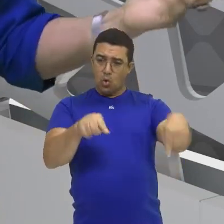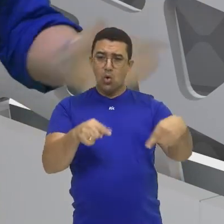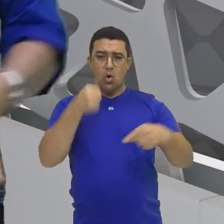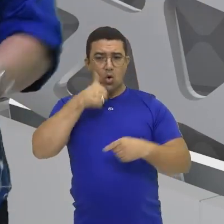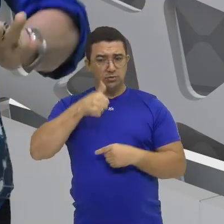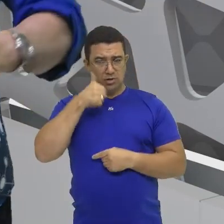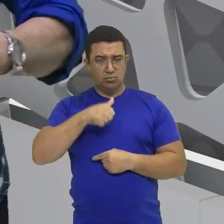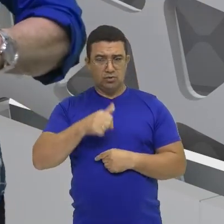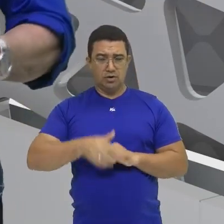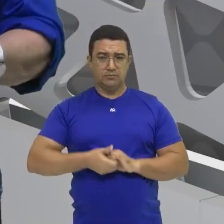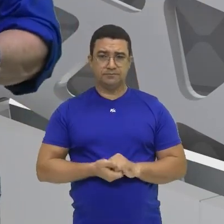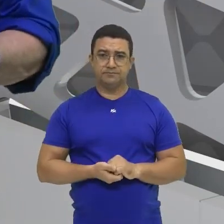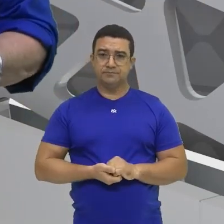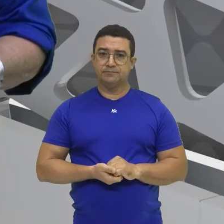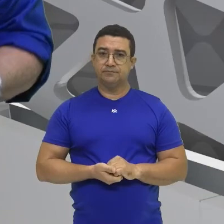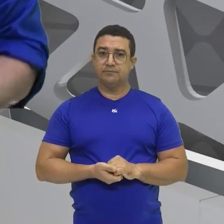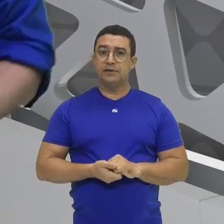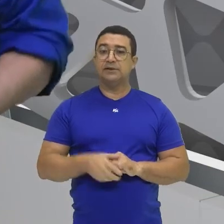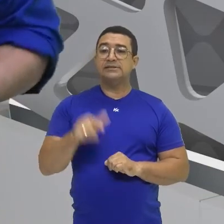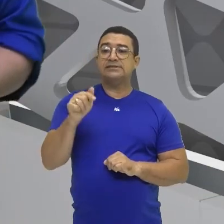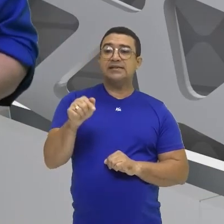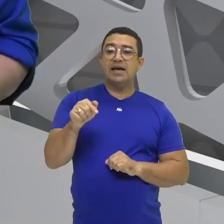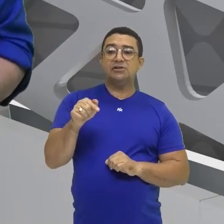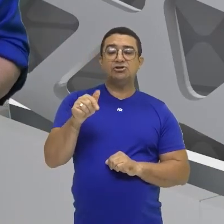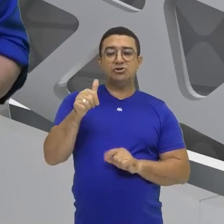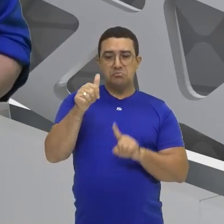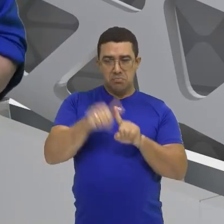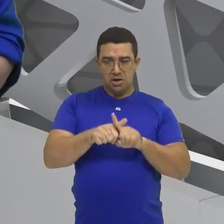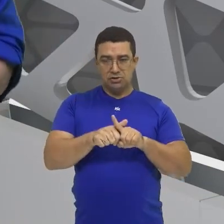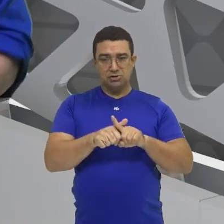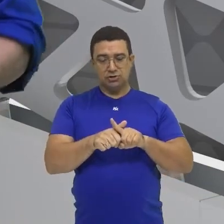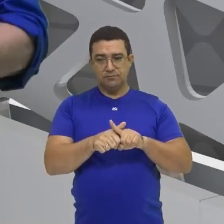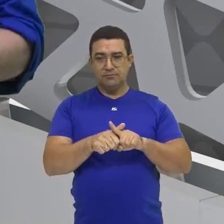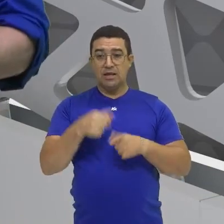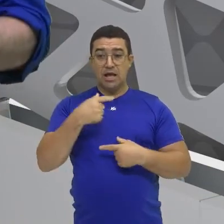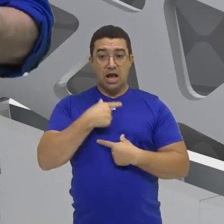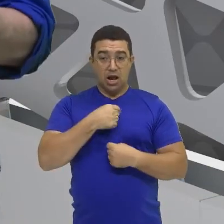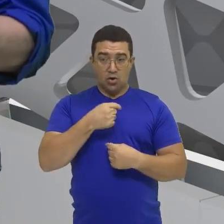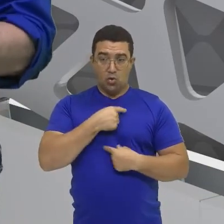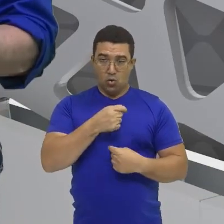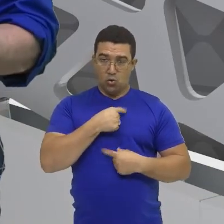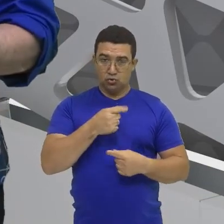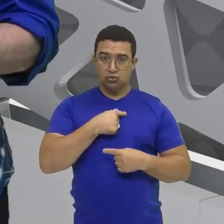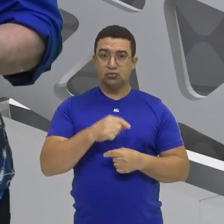né? Então, em 7 de agosto de 2006, a Lei